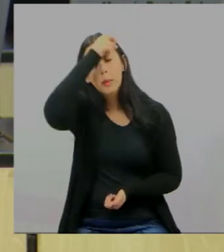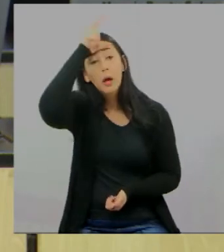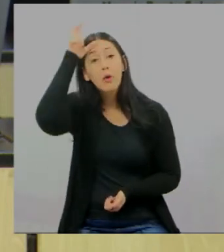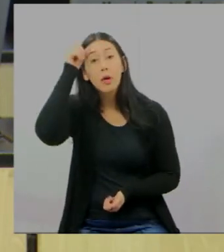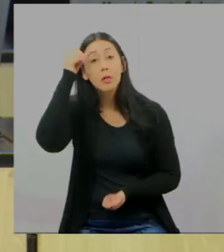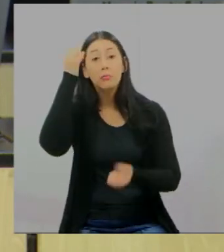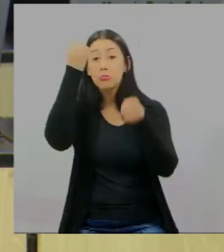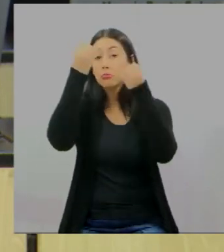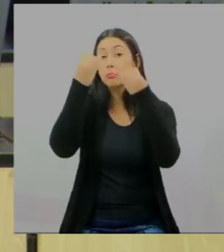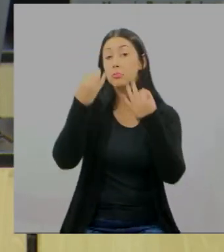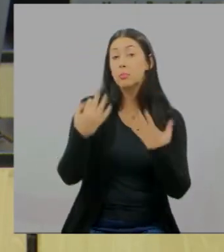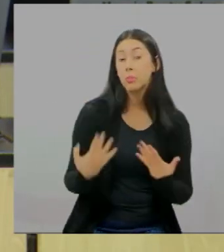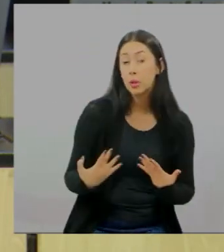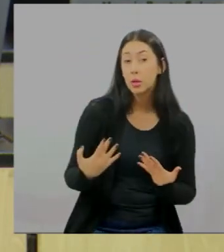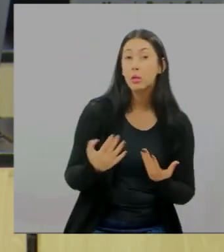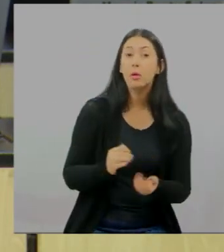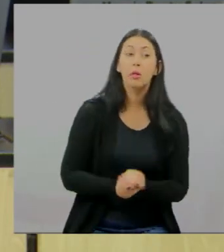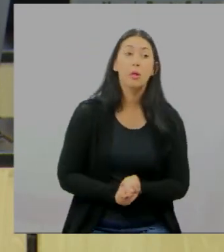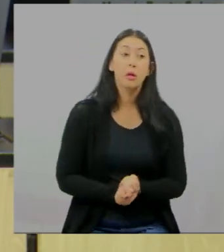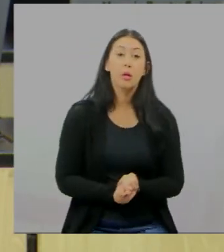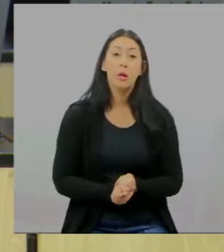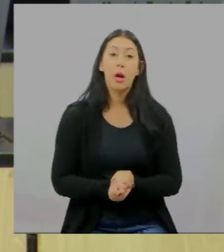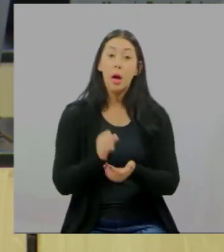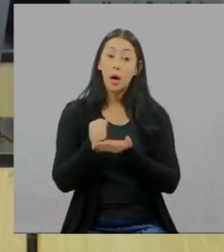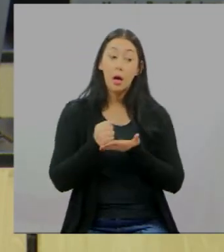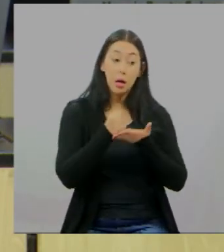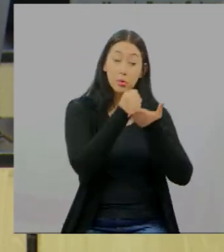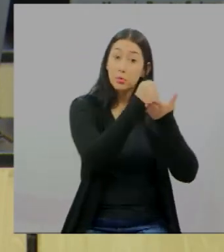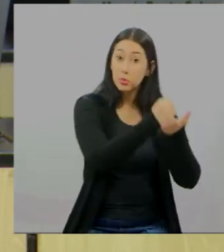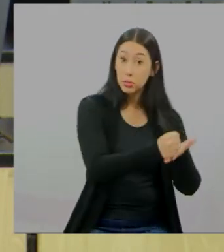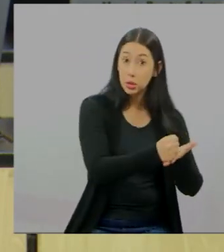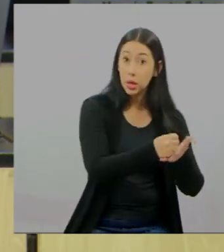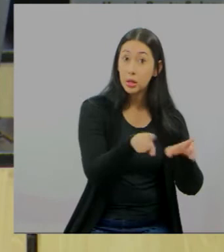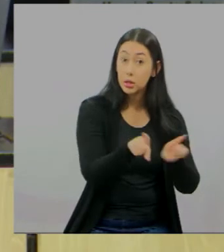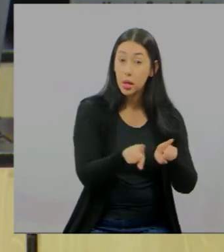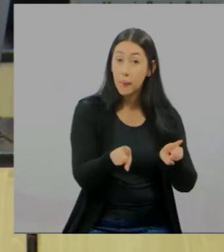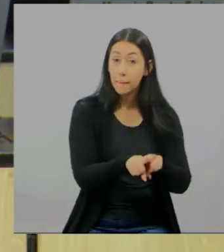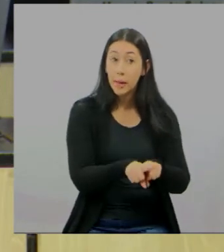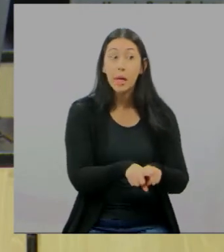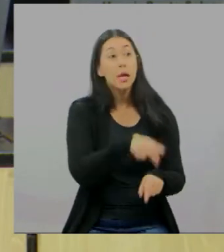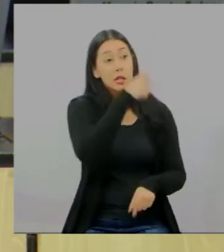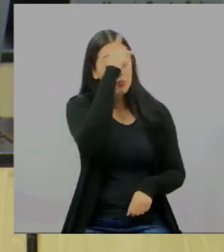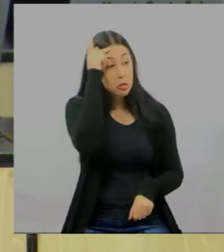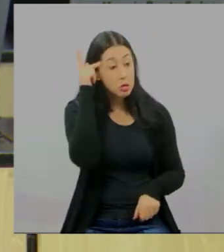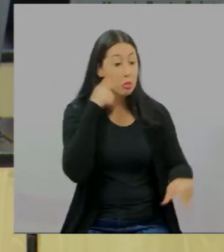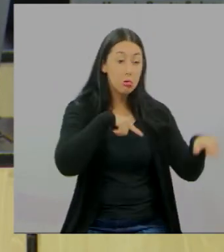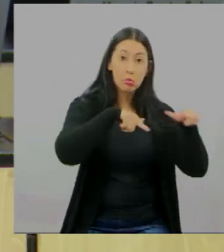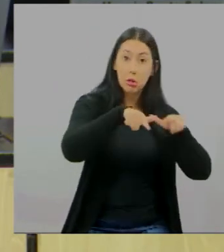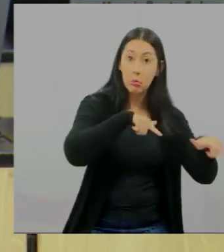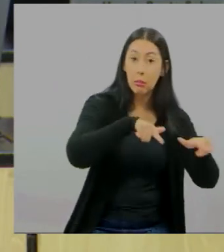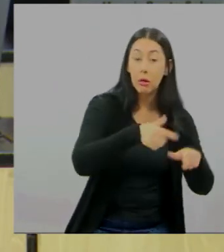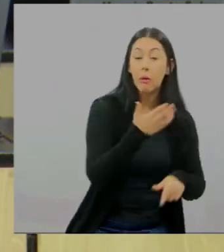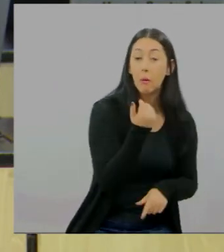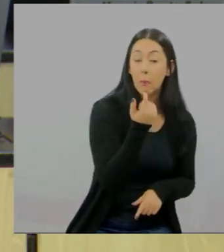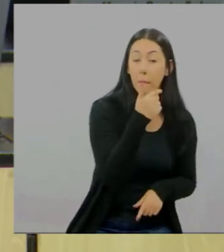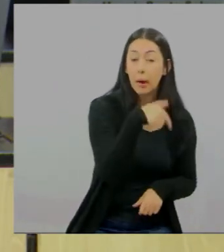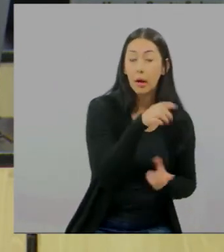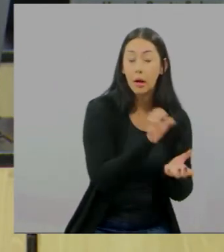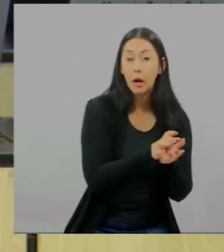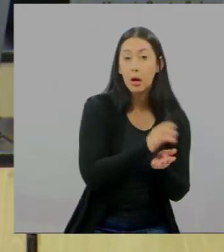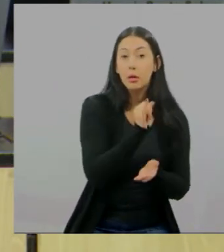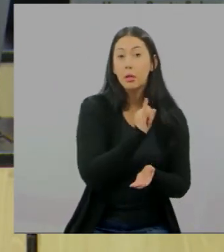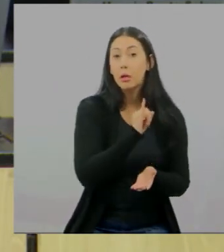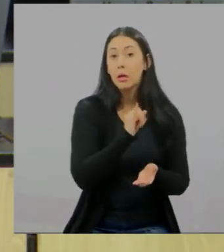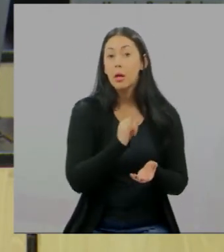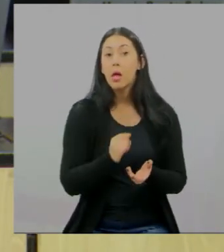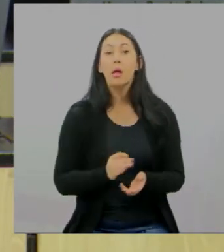de informações acerca da concessão de auxílio emergencial ao comércio gastronômico regular do município, com a utilização de